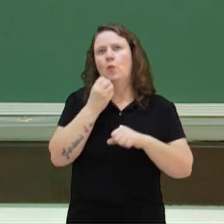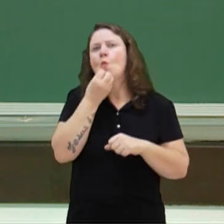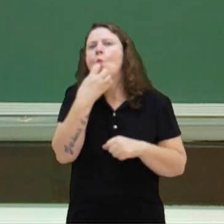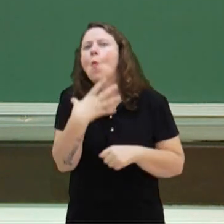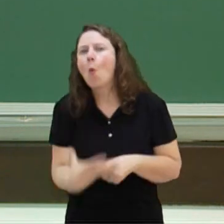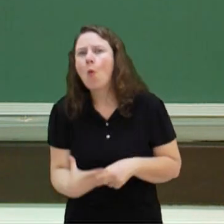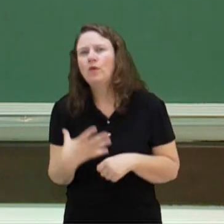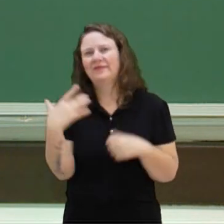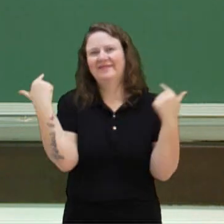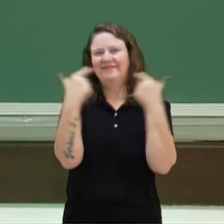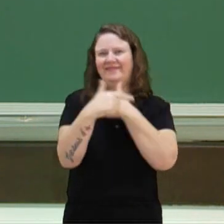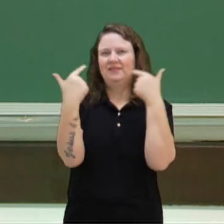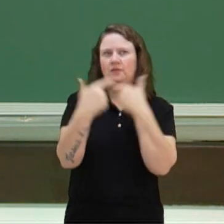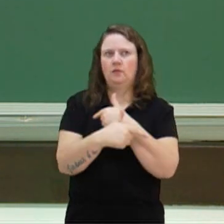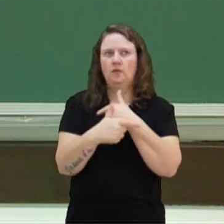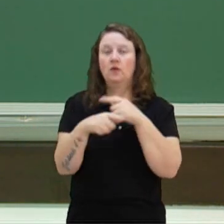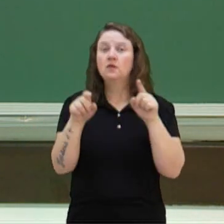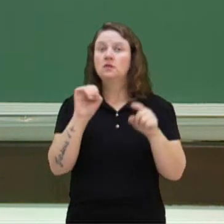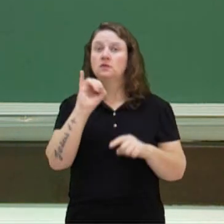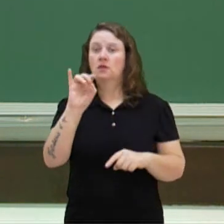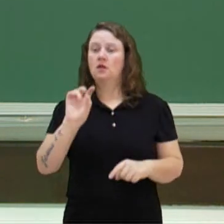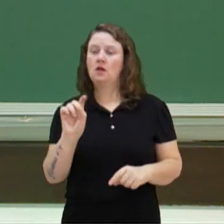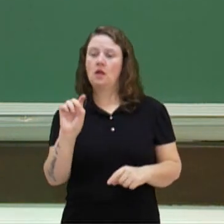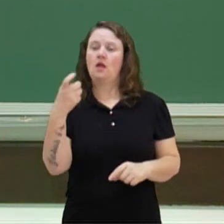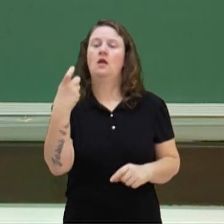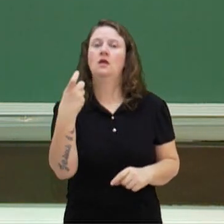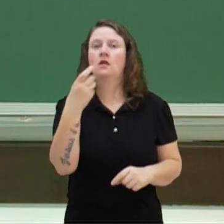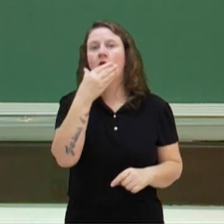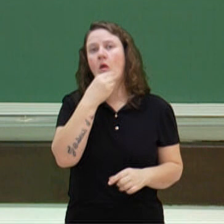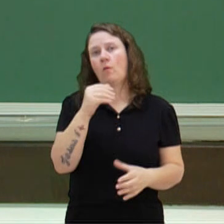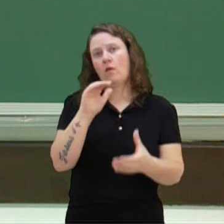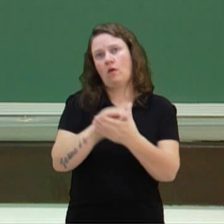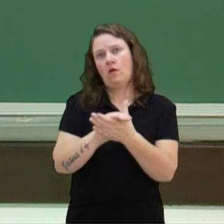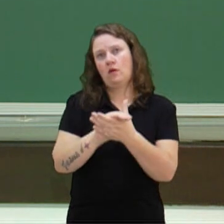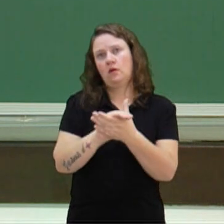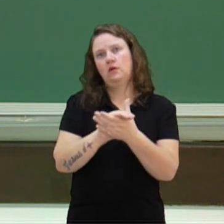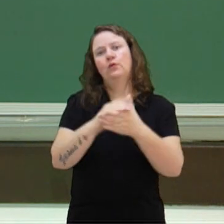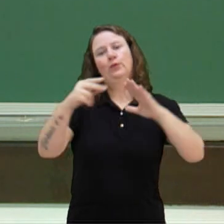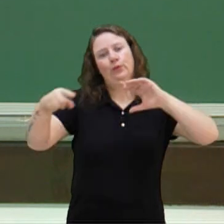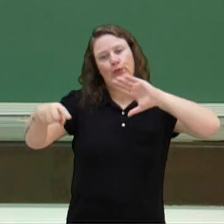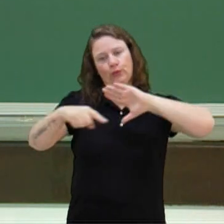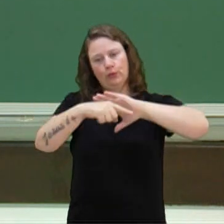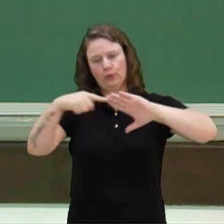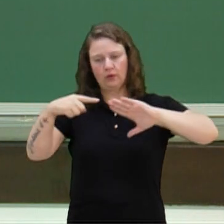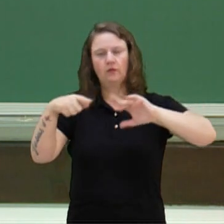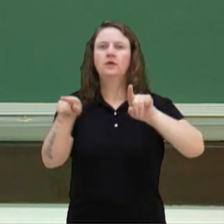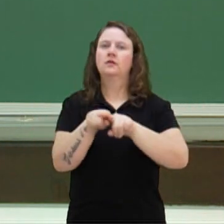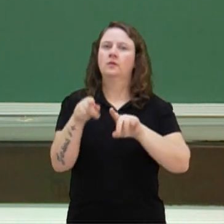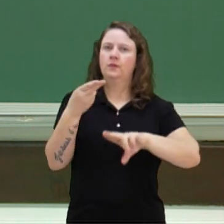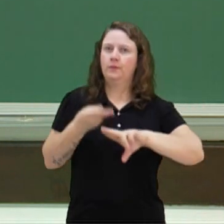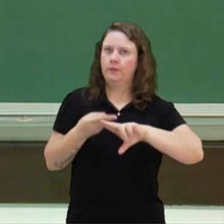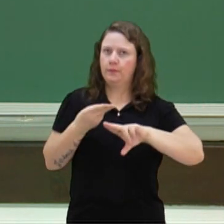também ex-marido, todos com o hífen.